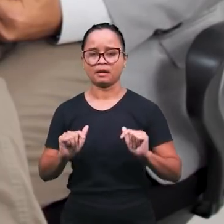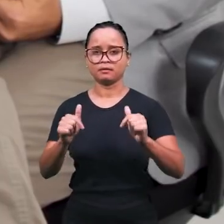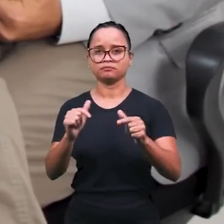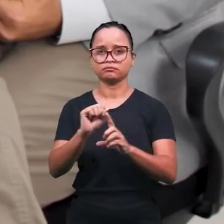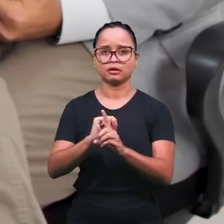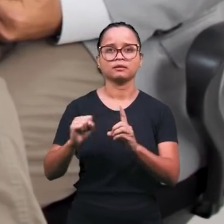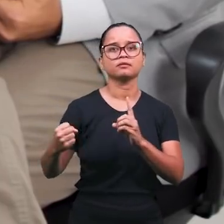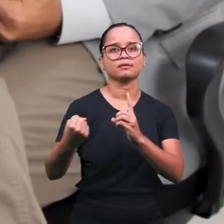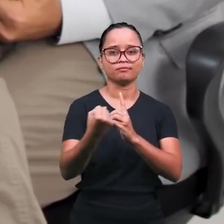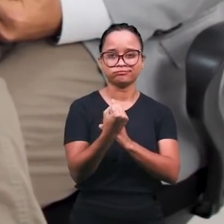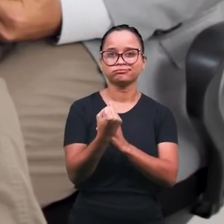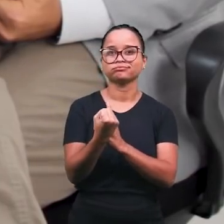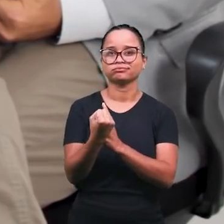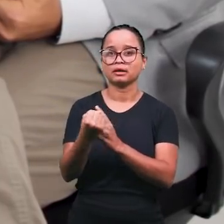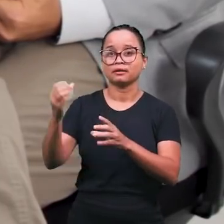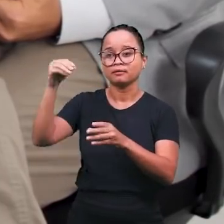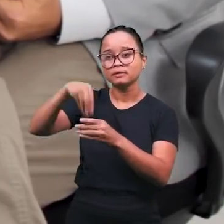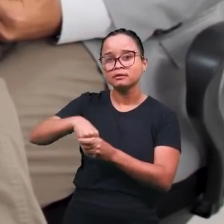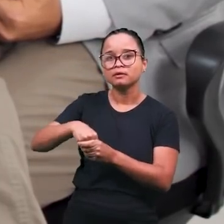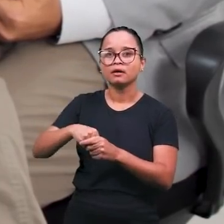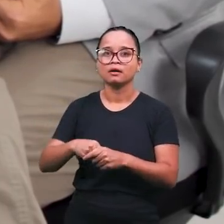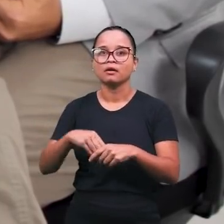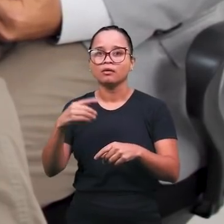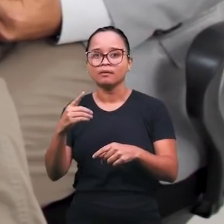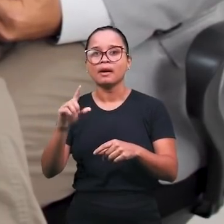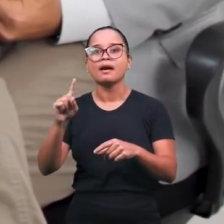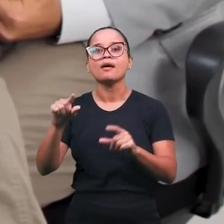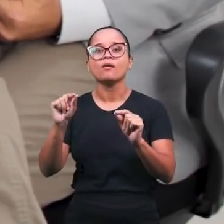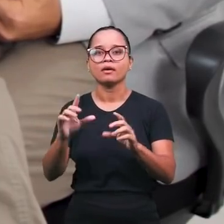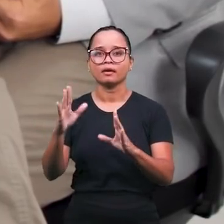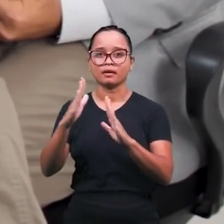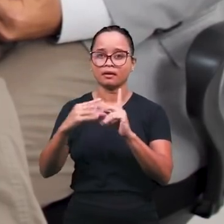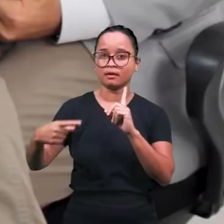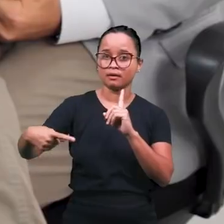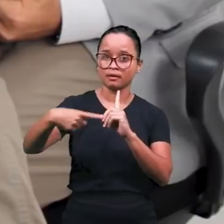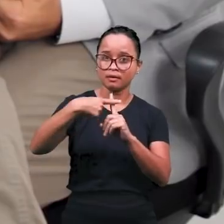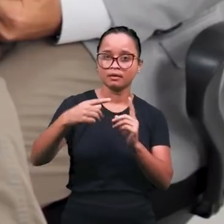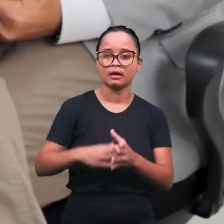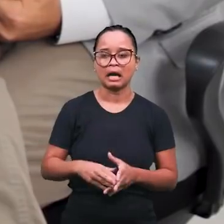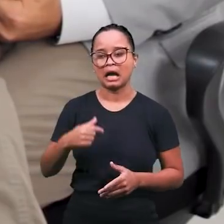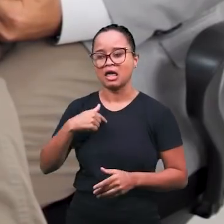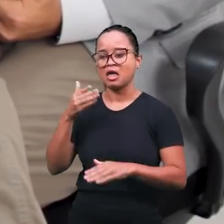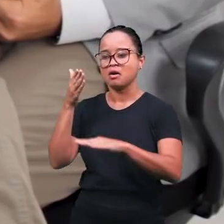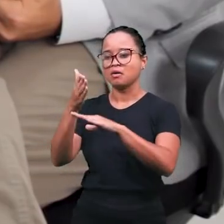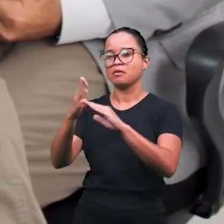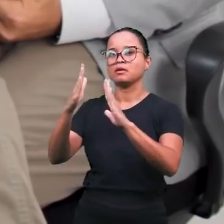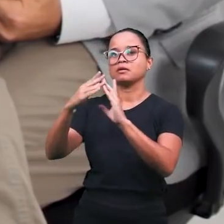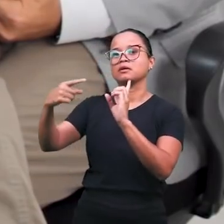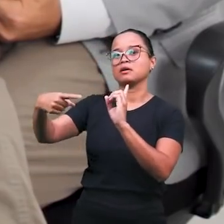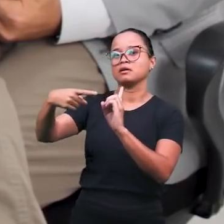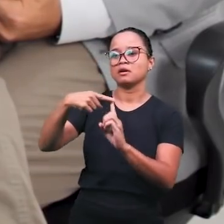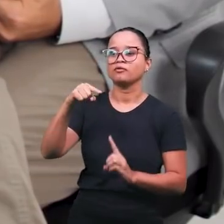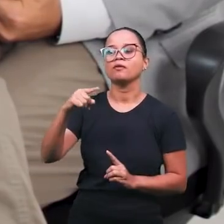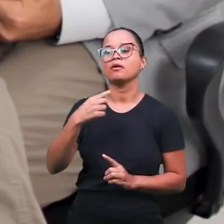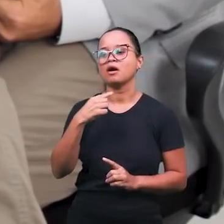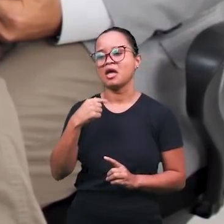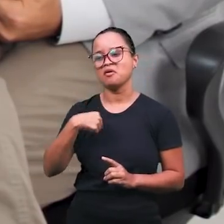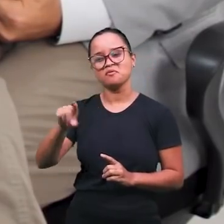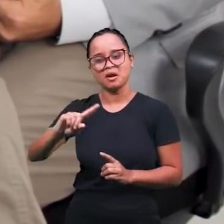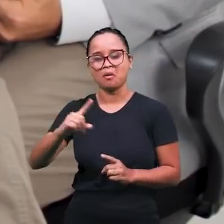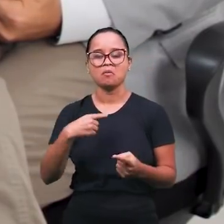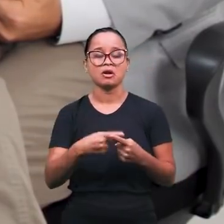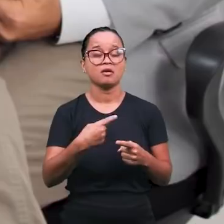as atividades sociais onde estava inserido. Uma delas é a igreja. Então a igreja é um lugar que eu não quero ir porque eu vou ficar longe das